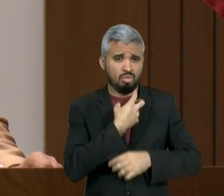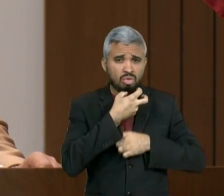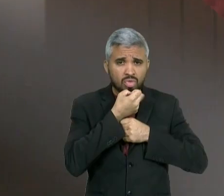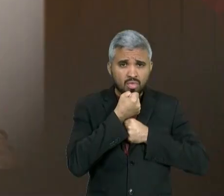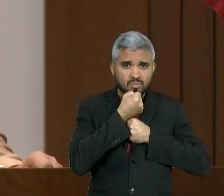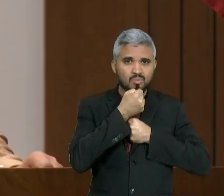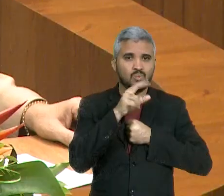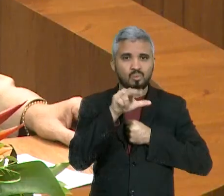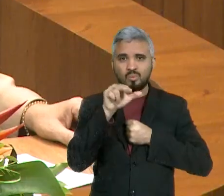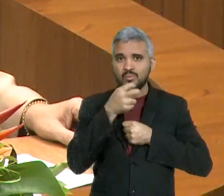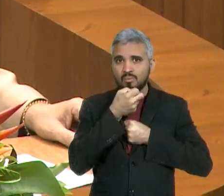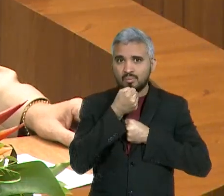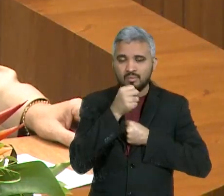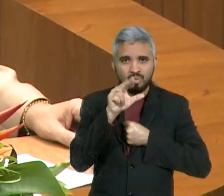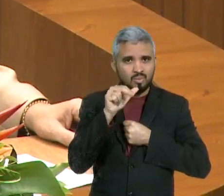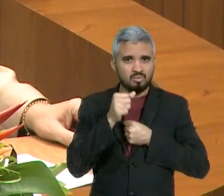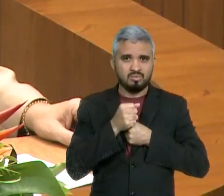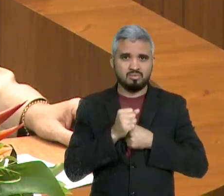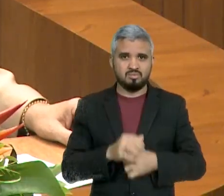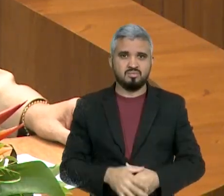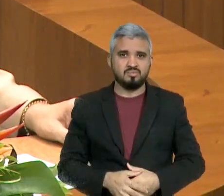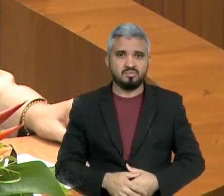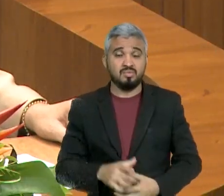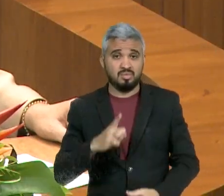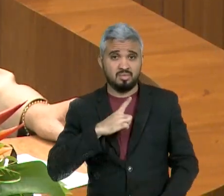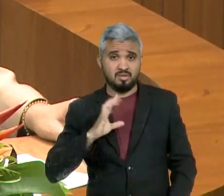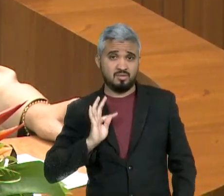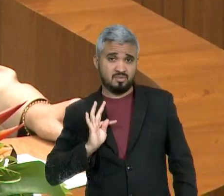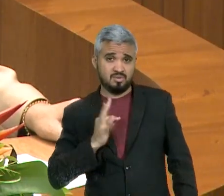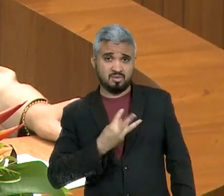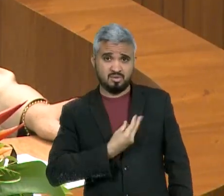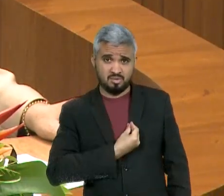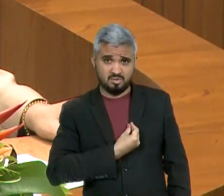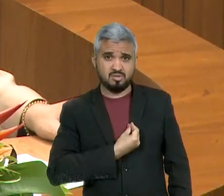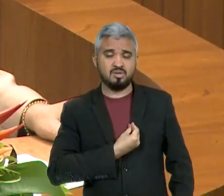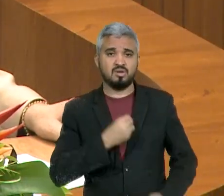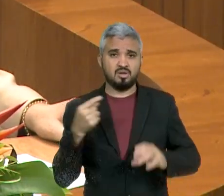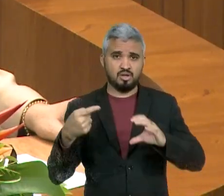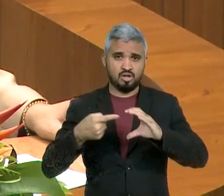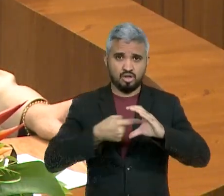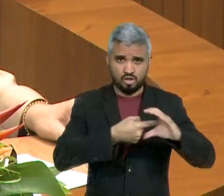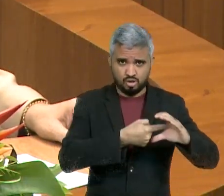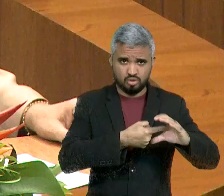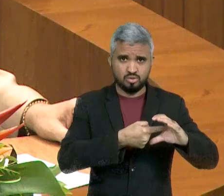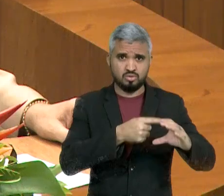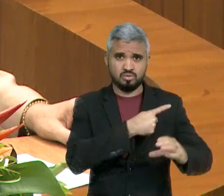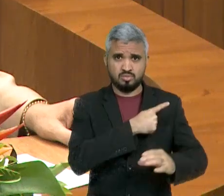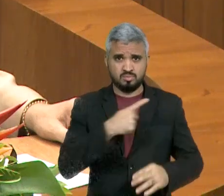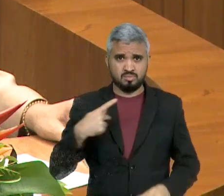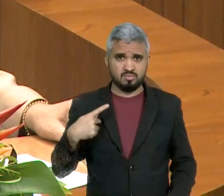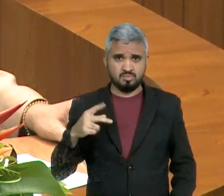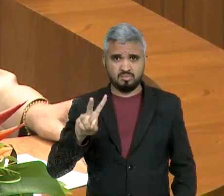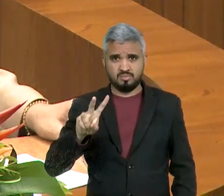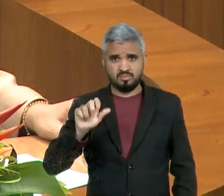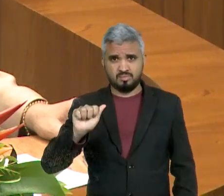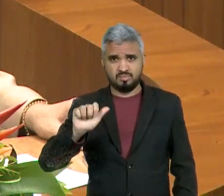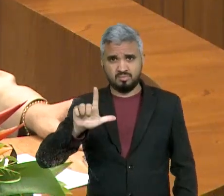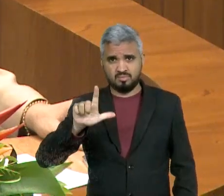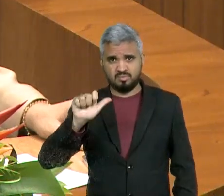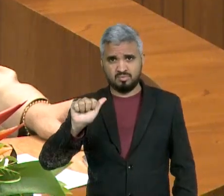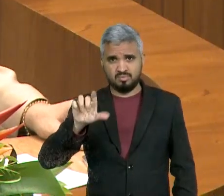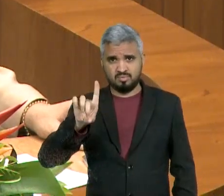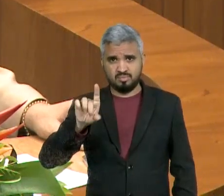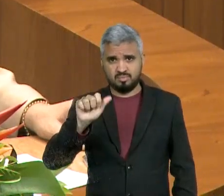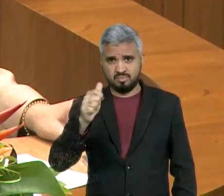Um transexual denunciou agora o pastor Valadão Eu falei há poucos dias e volto a falar que ainda está